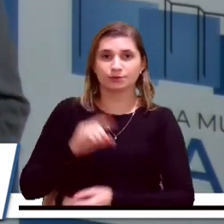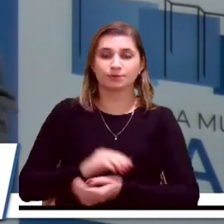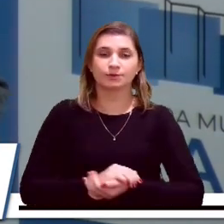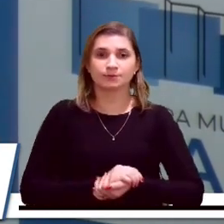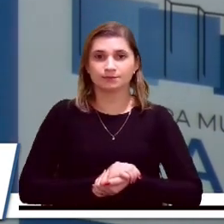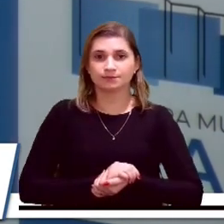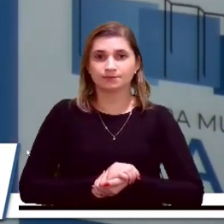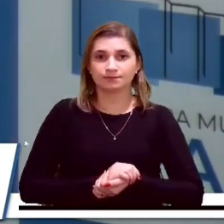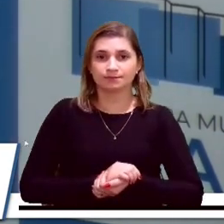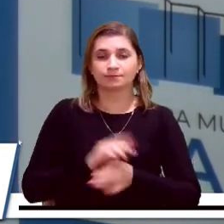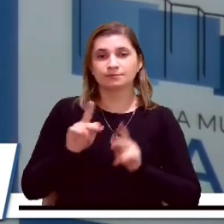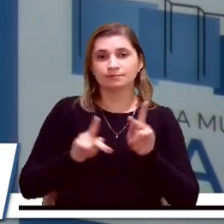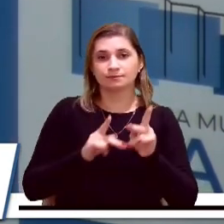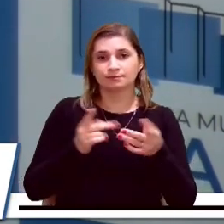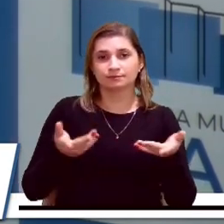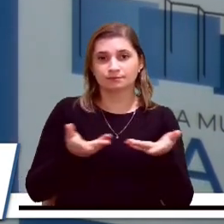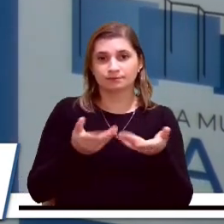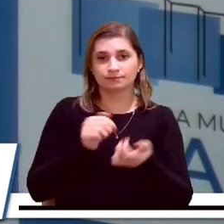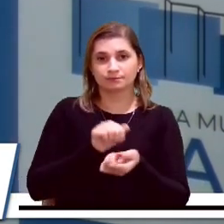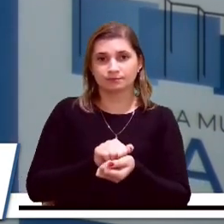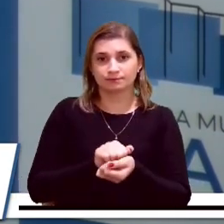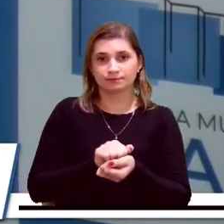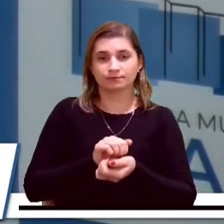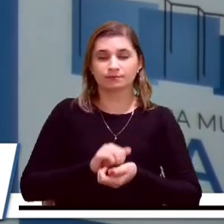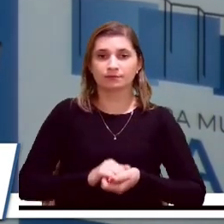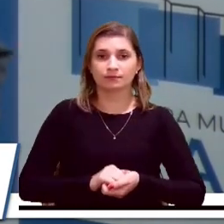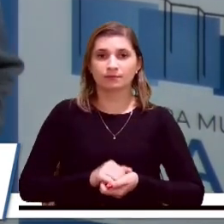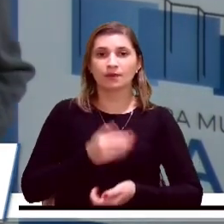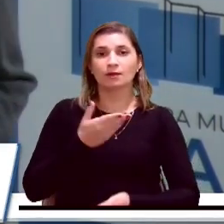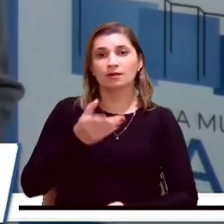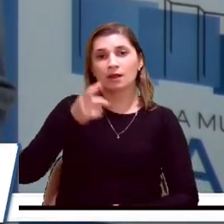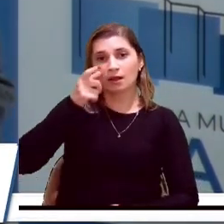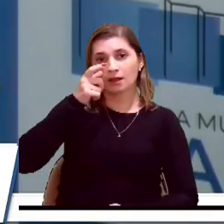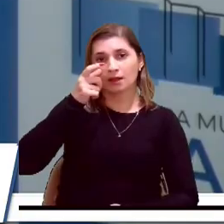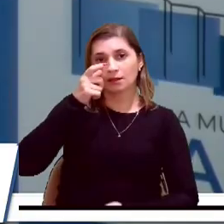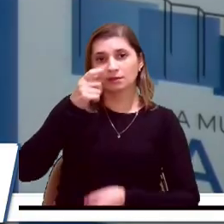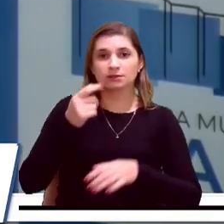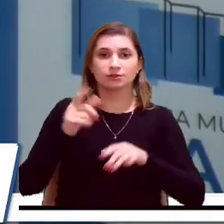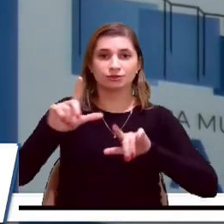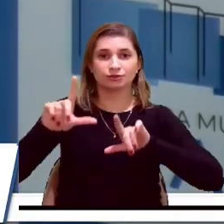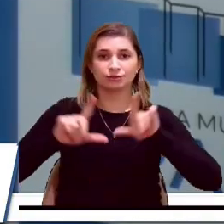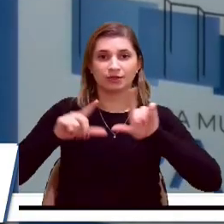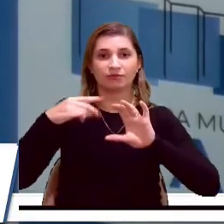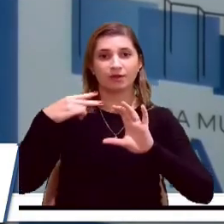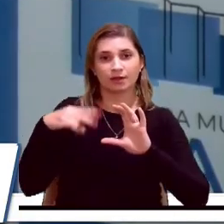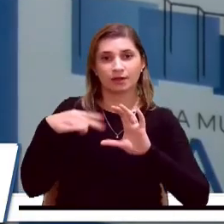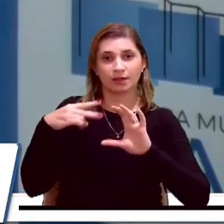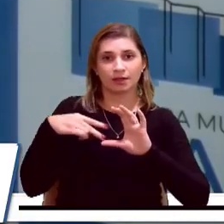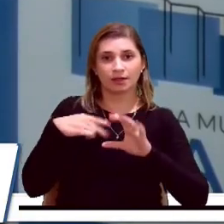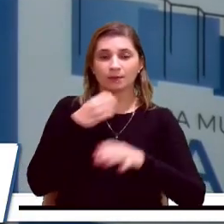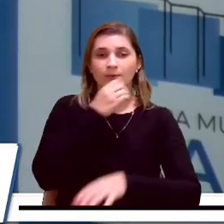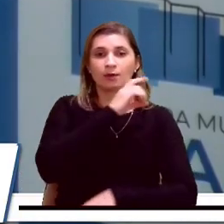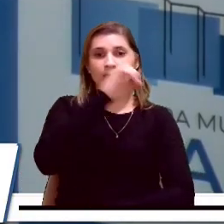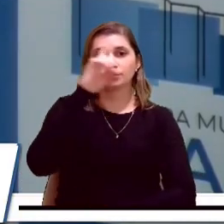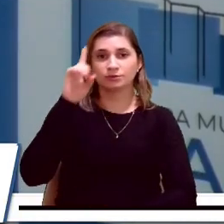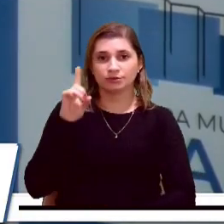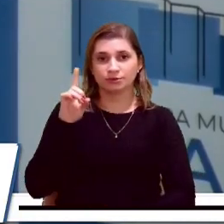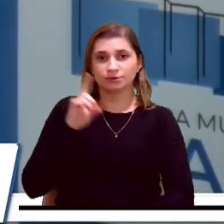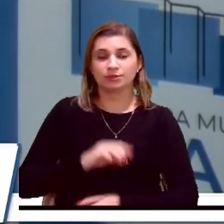público presente, você que nos assiste pela TV Câmara, muito bom dia.